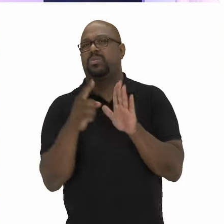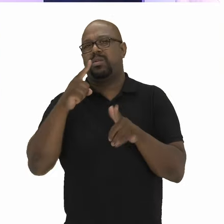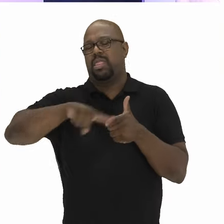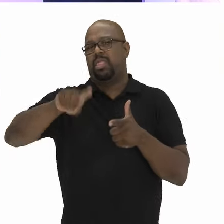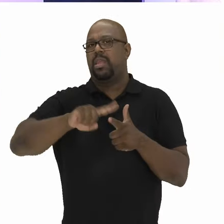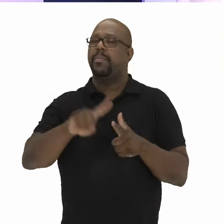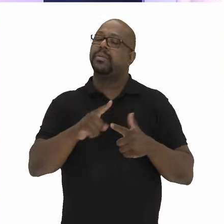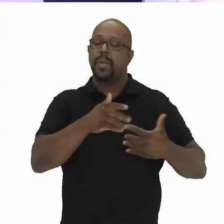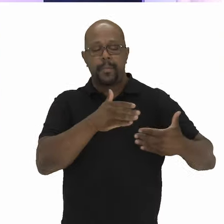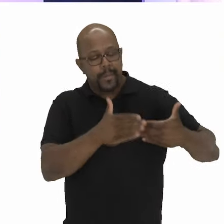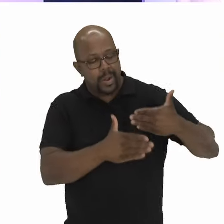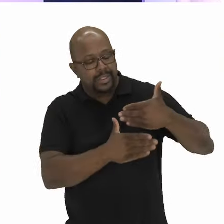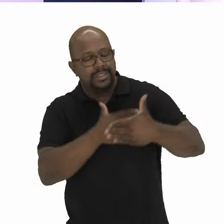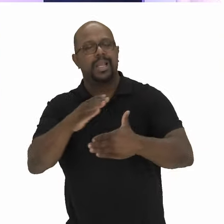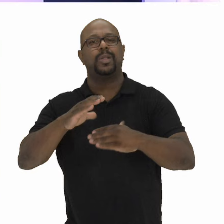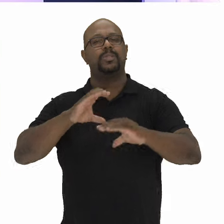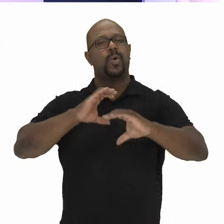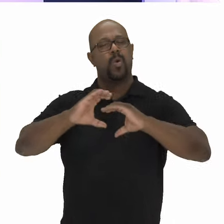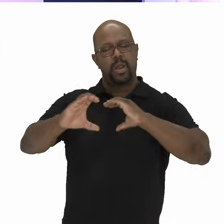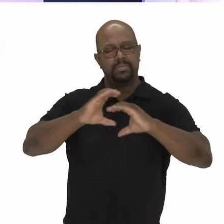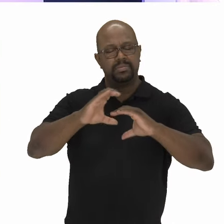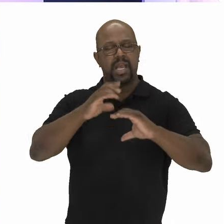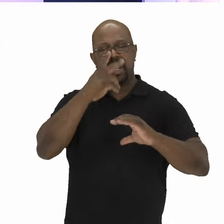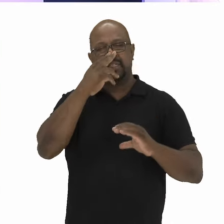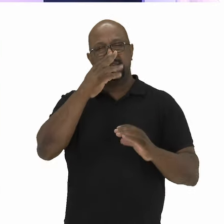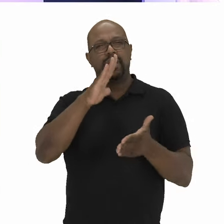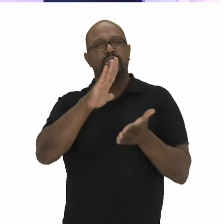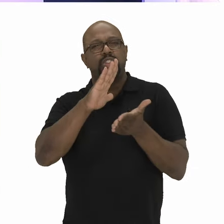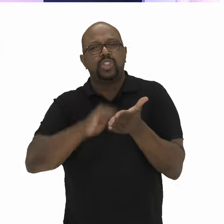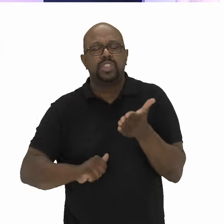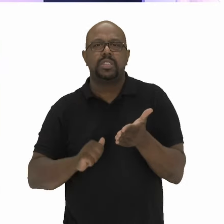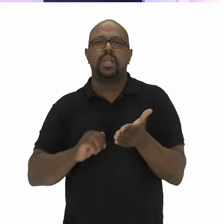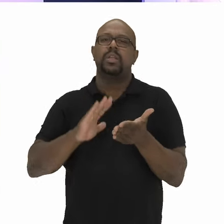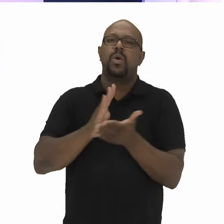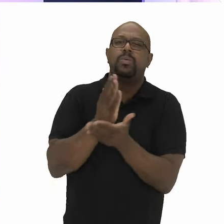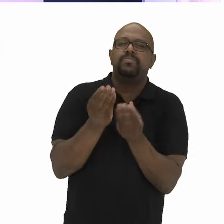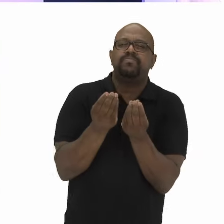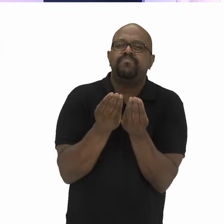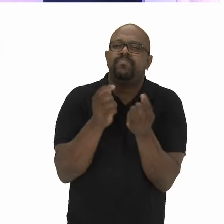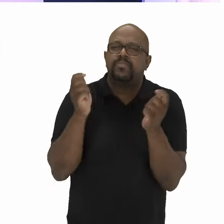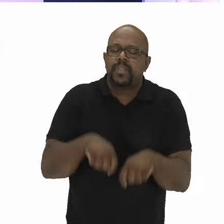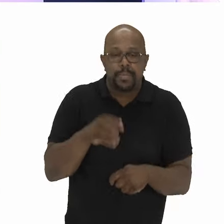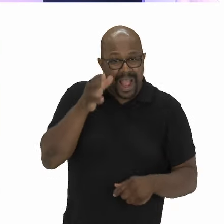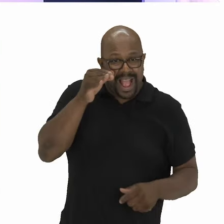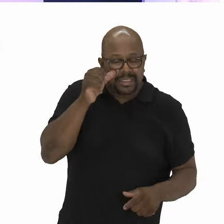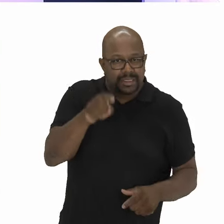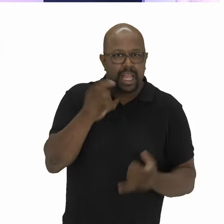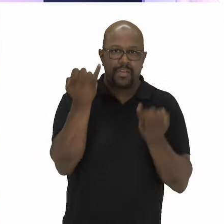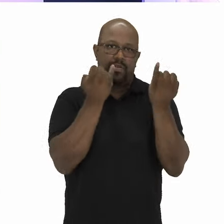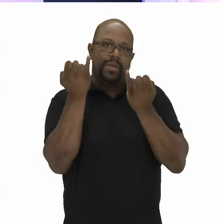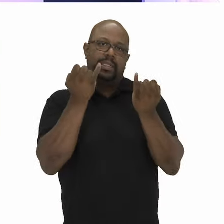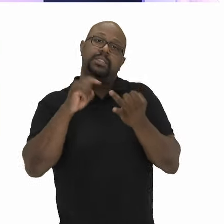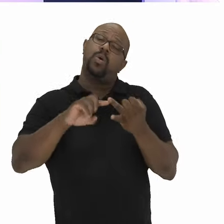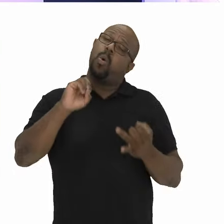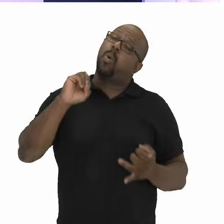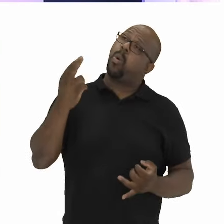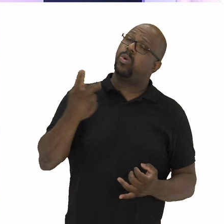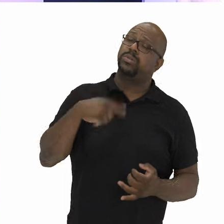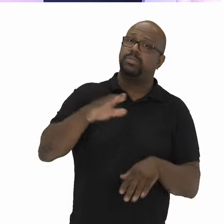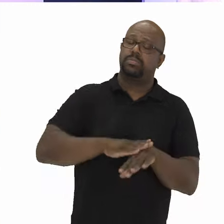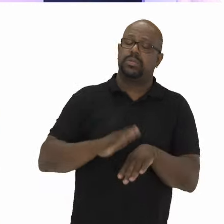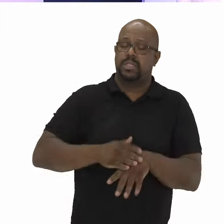também pelo processo comunicacional que elimina algumas formas de se acessar a informação ou de